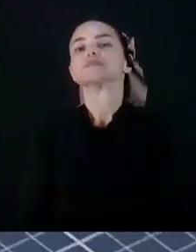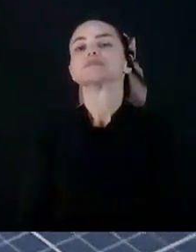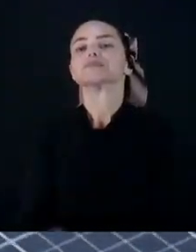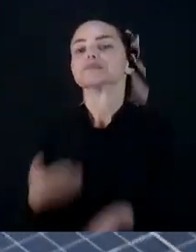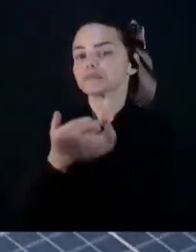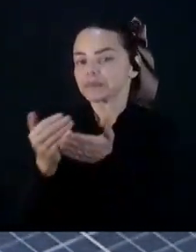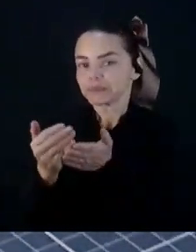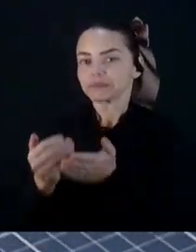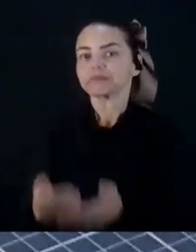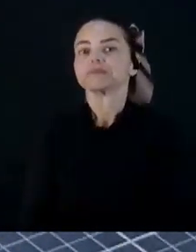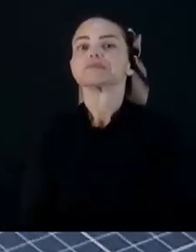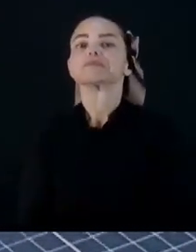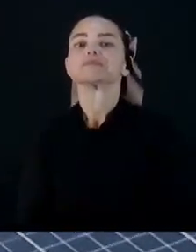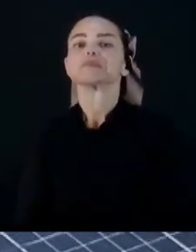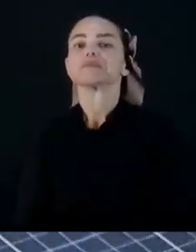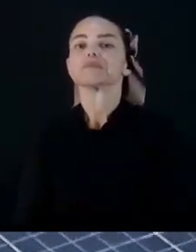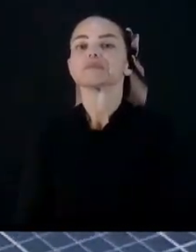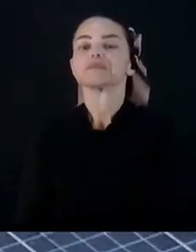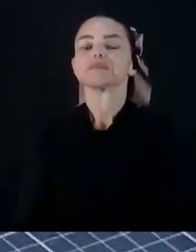baixo.